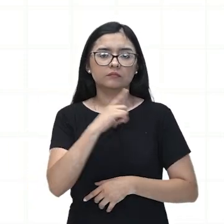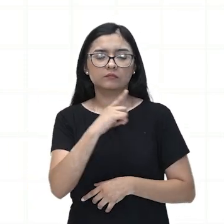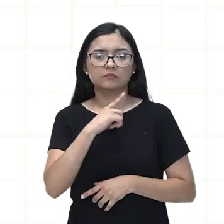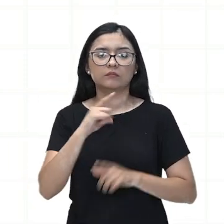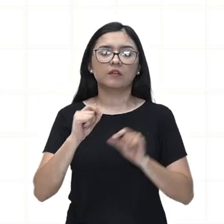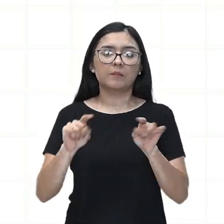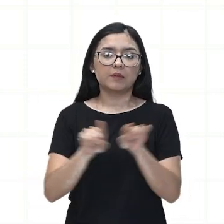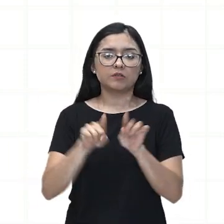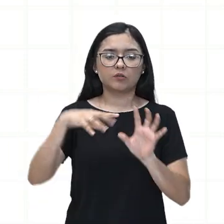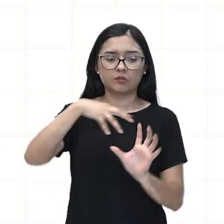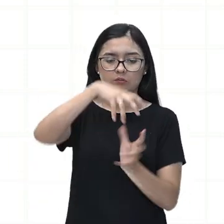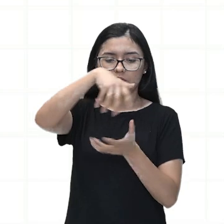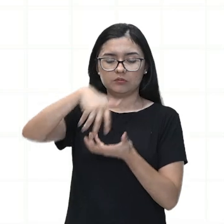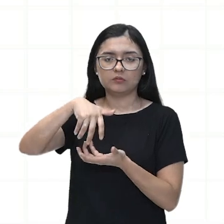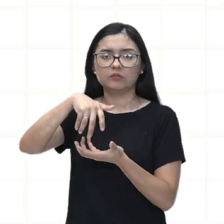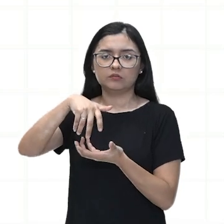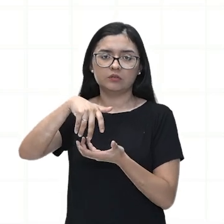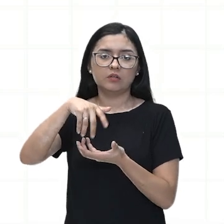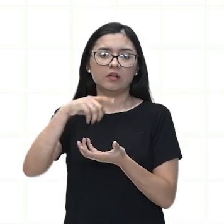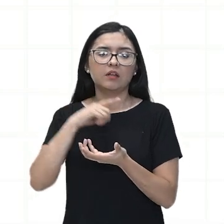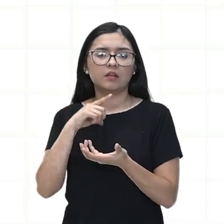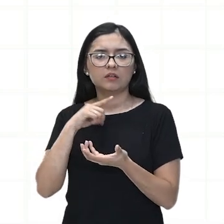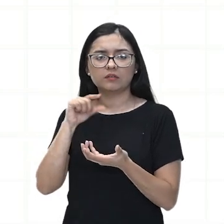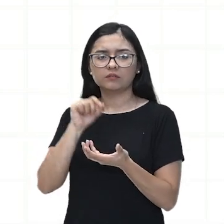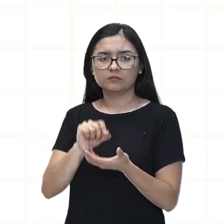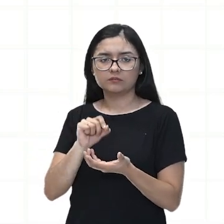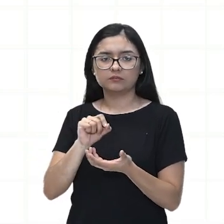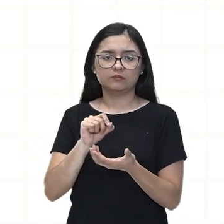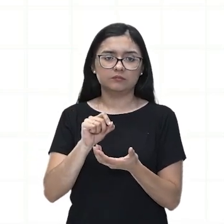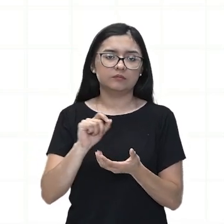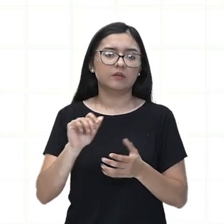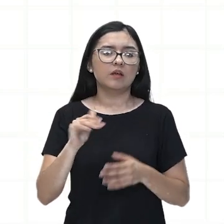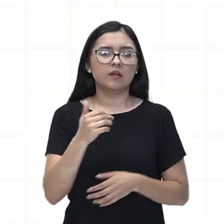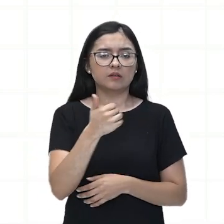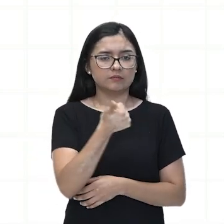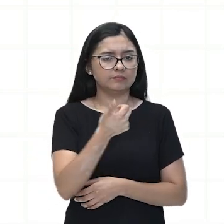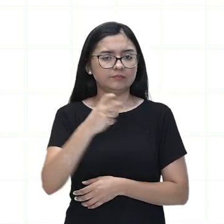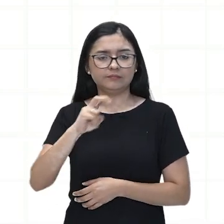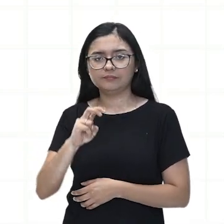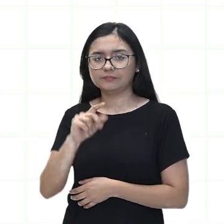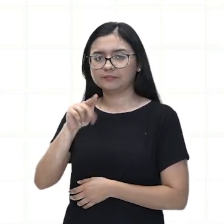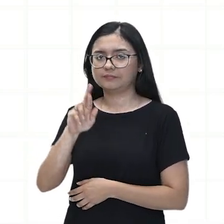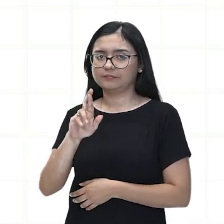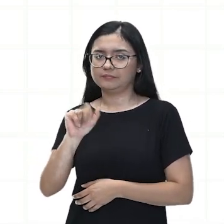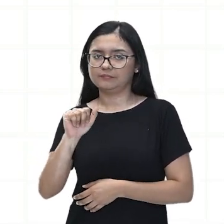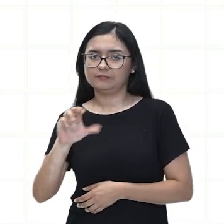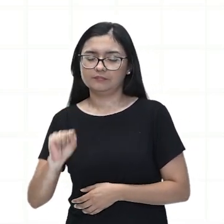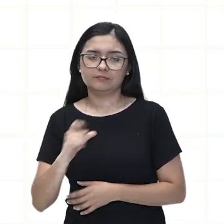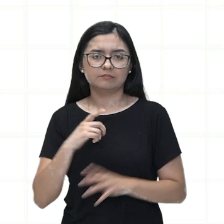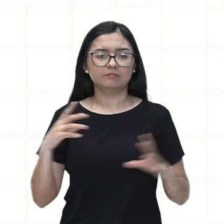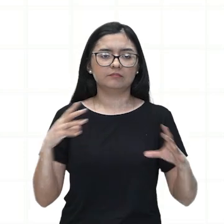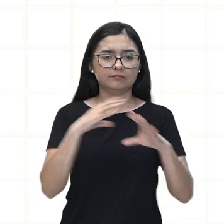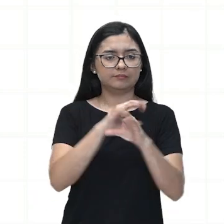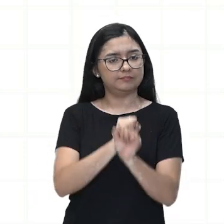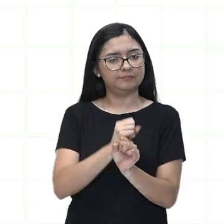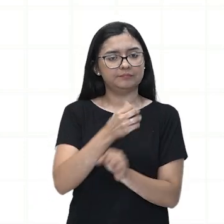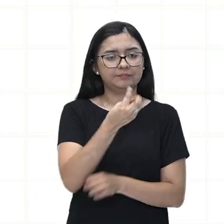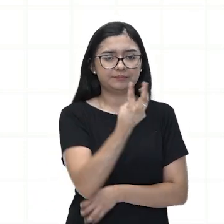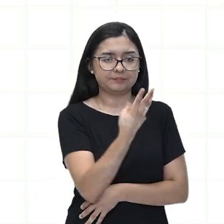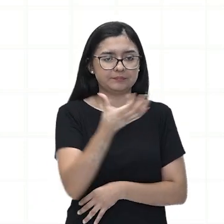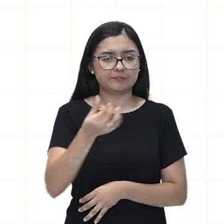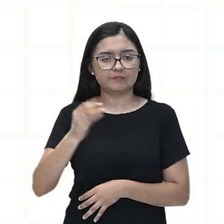globo terrestre. Eles determinam os múltiplos de 15 graus, que constitui o total de